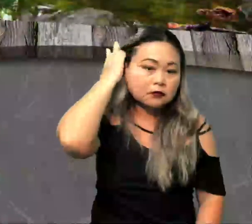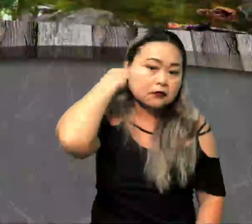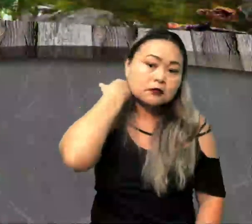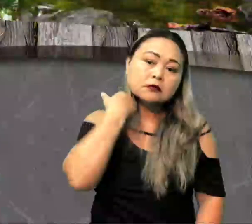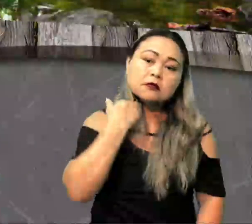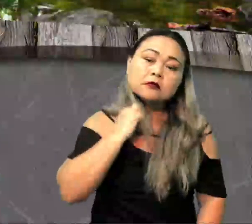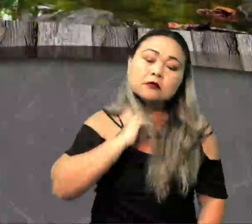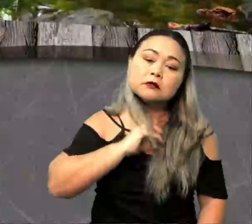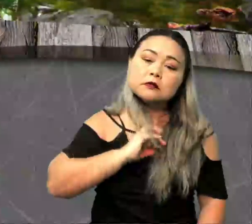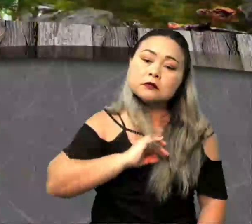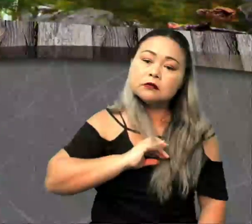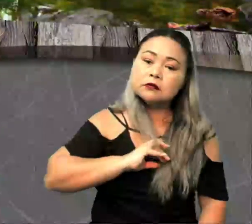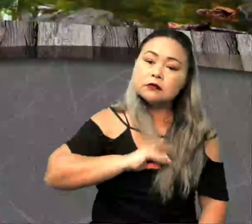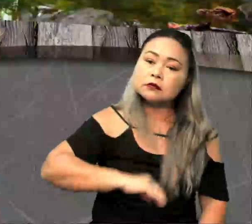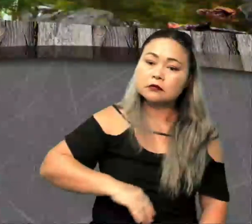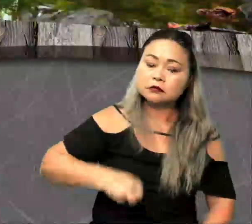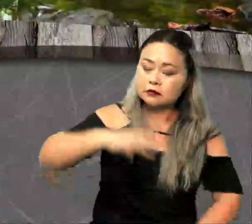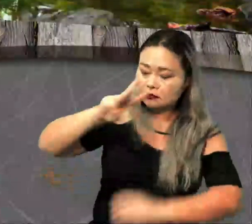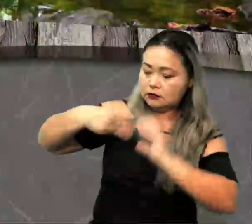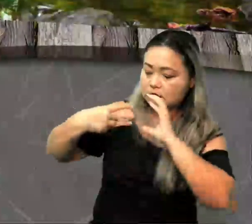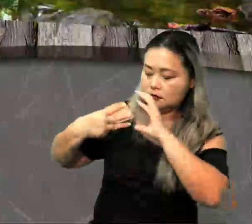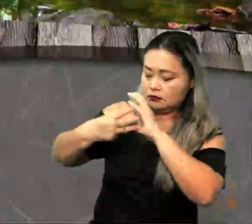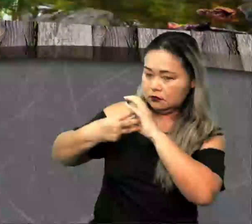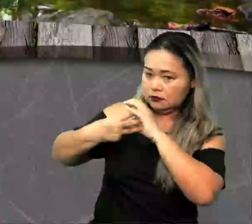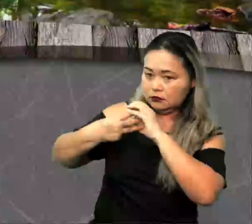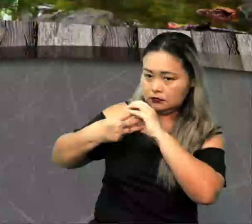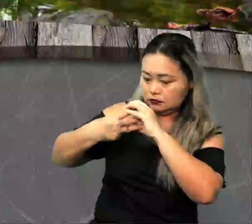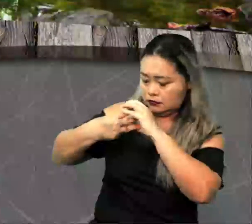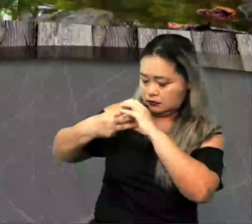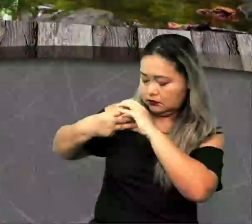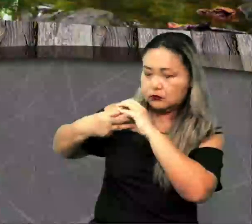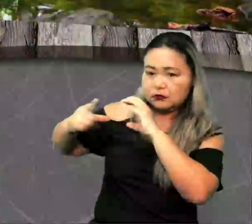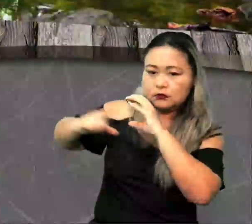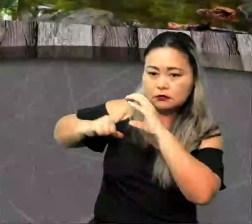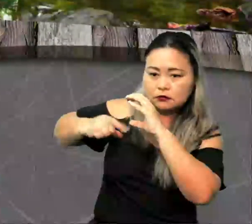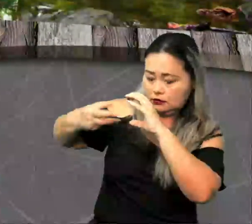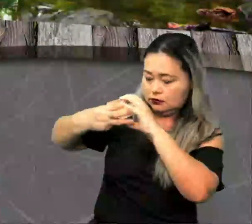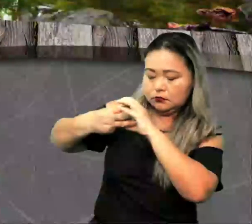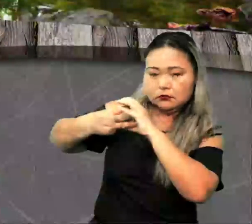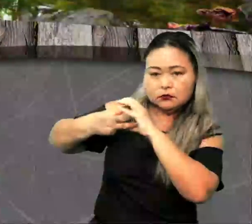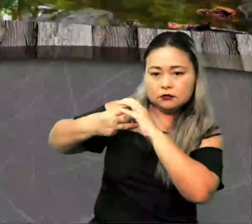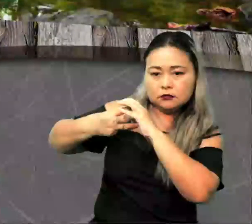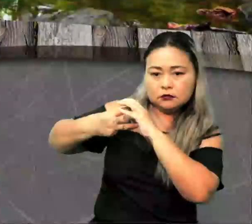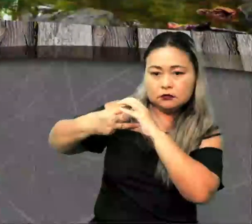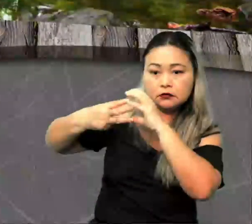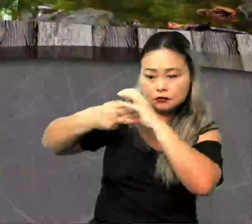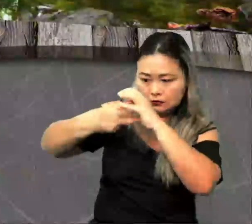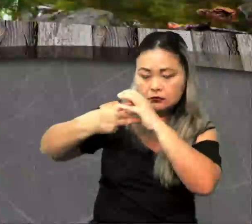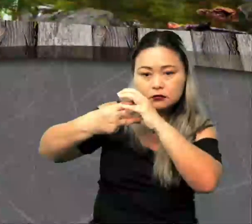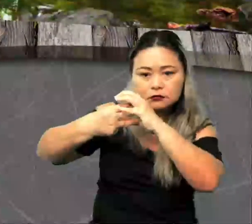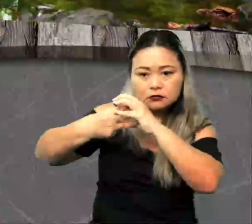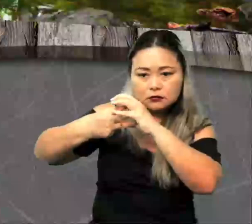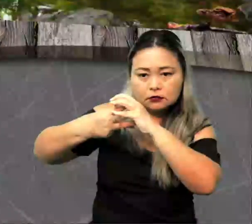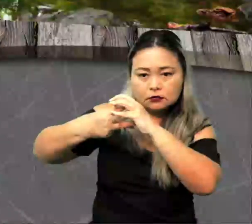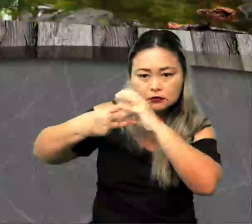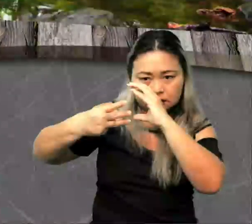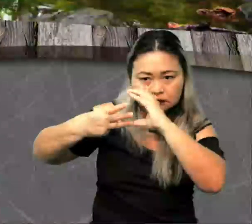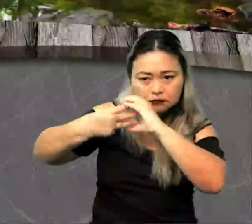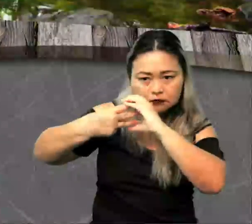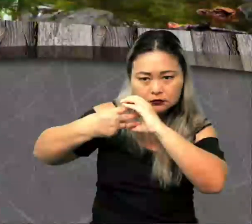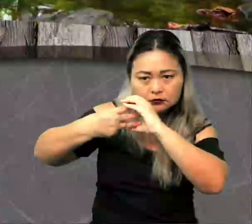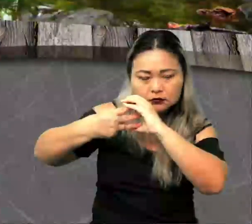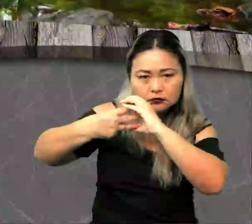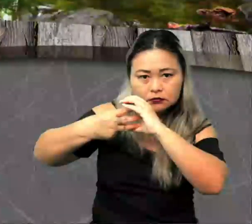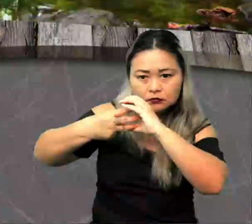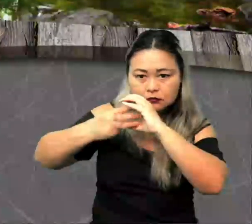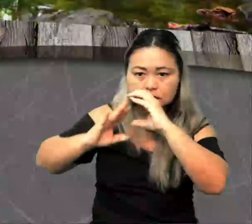Então, eu tenho a unidade morfofisiológica, ok? A célula. E aí, essa célula, ela,